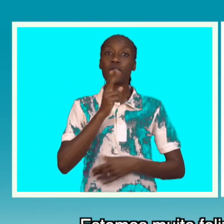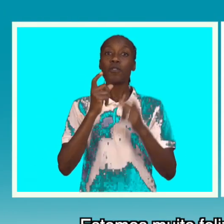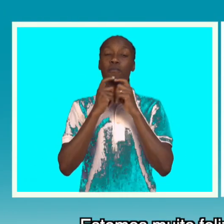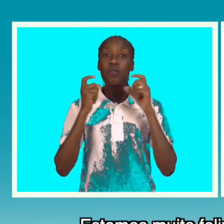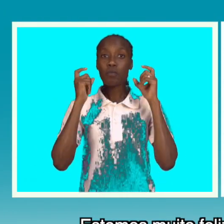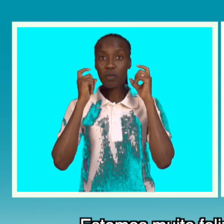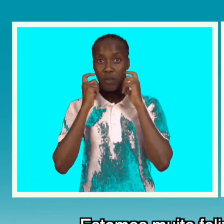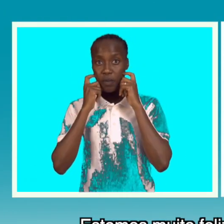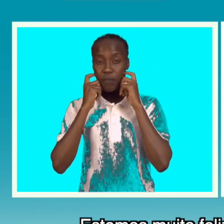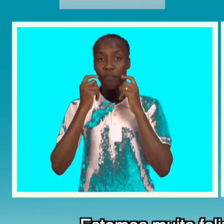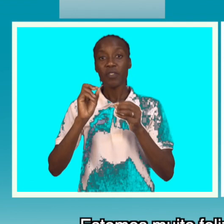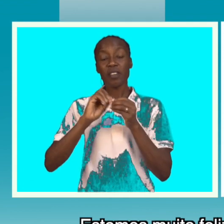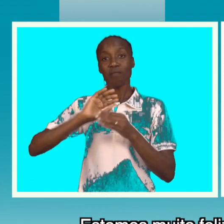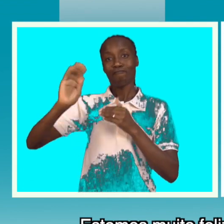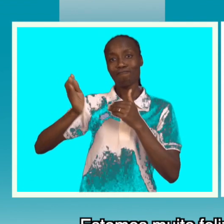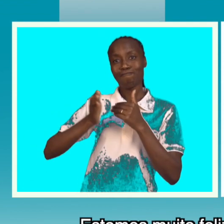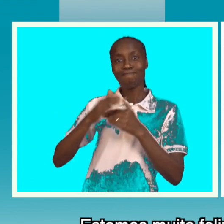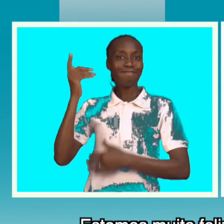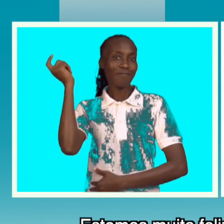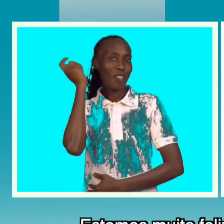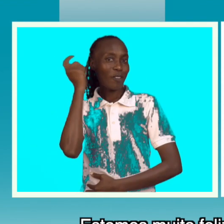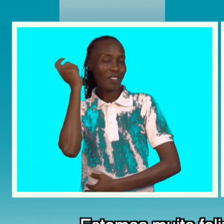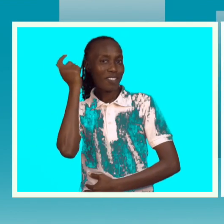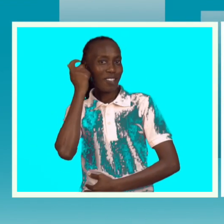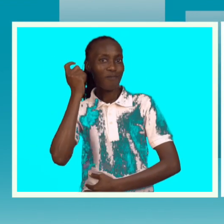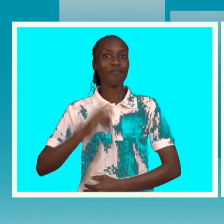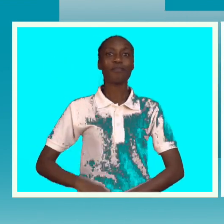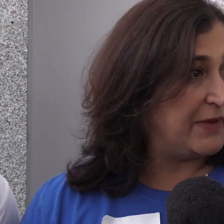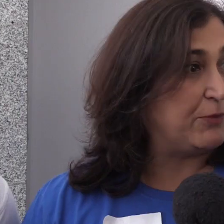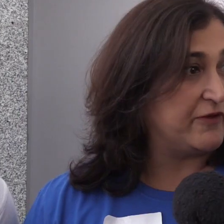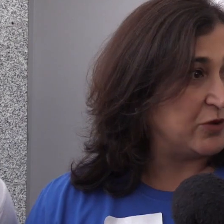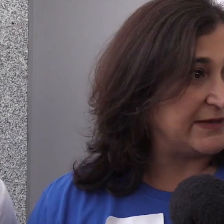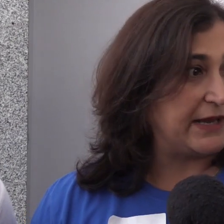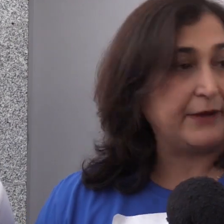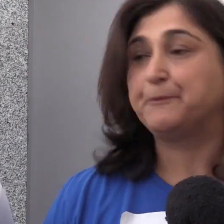as pessoas surdas de Moçambique e devolvê-las à audição.